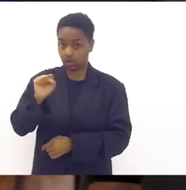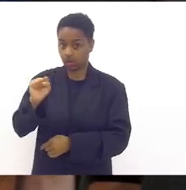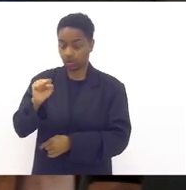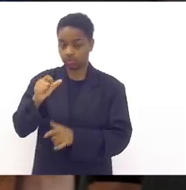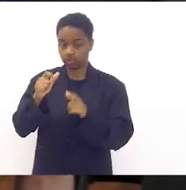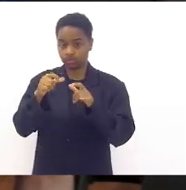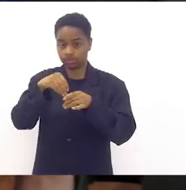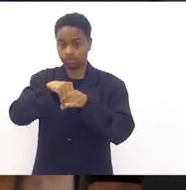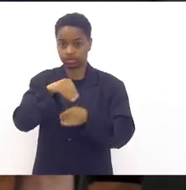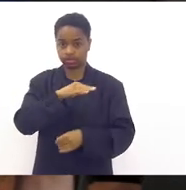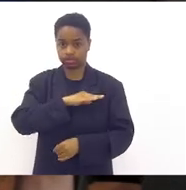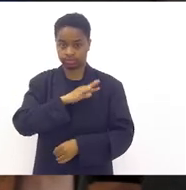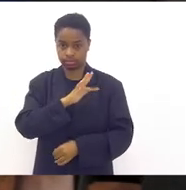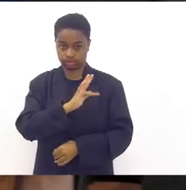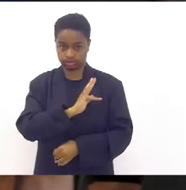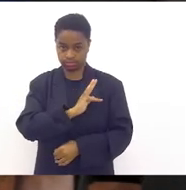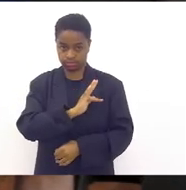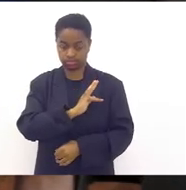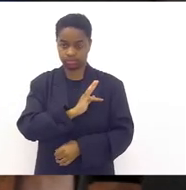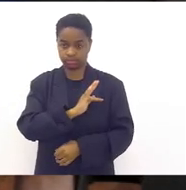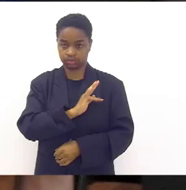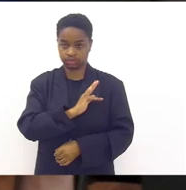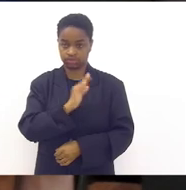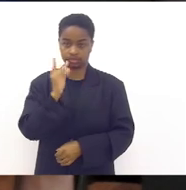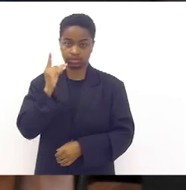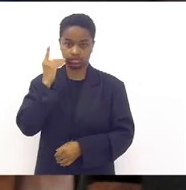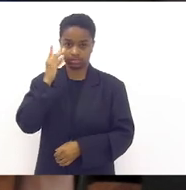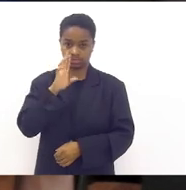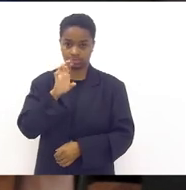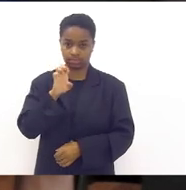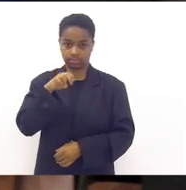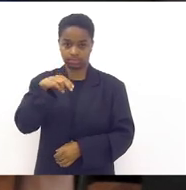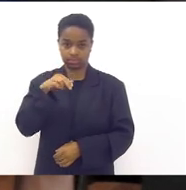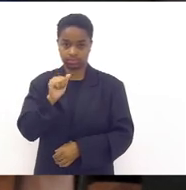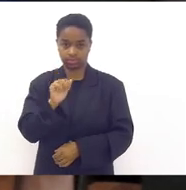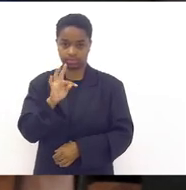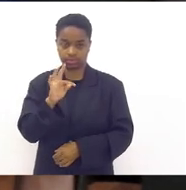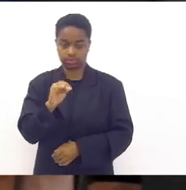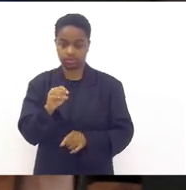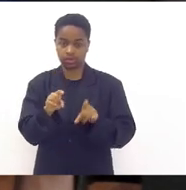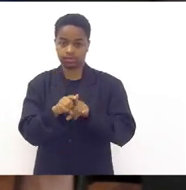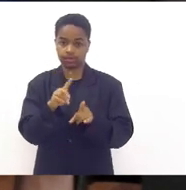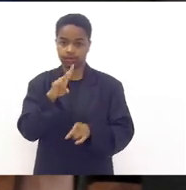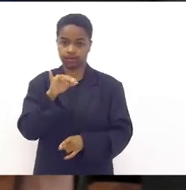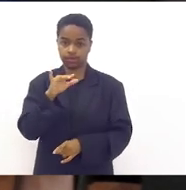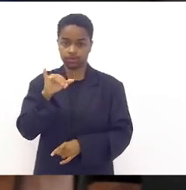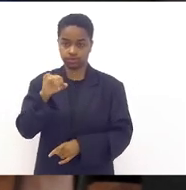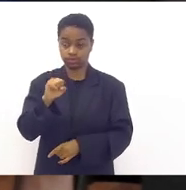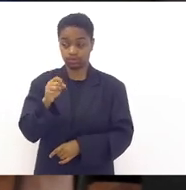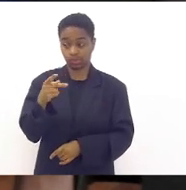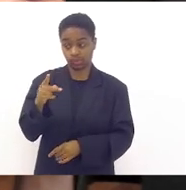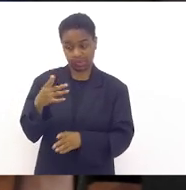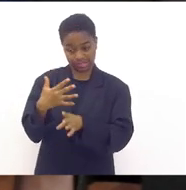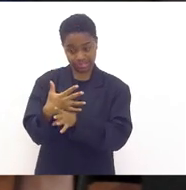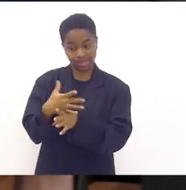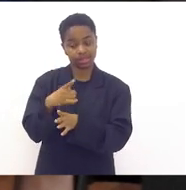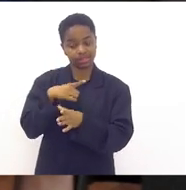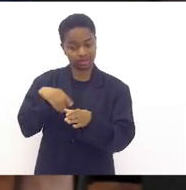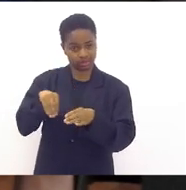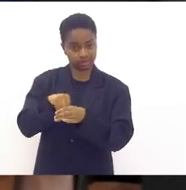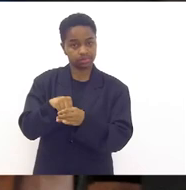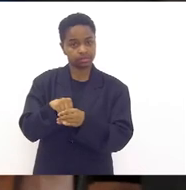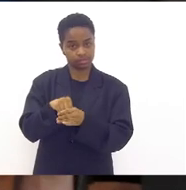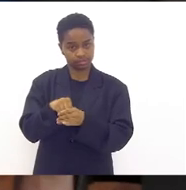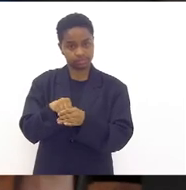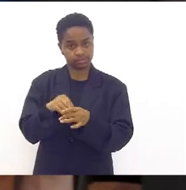Baixada Fluminense, deputado Renato e deputado Vinícius. Os municípios de Vossa Excelência estão ali